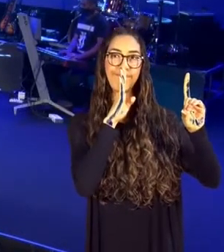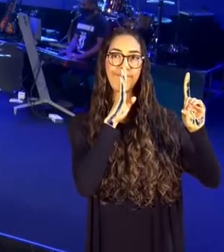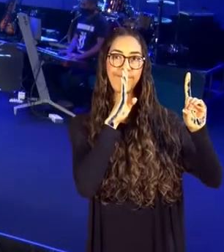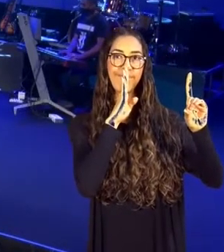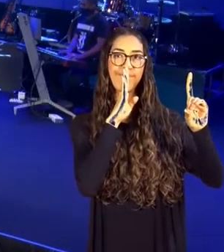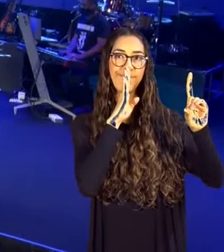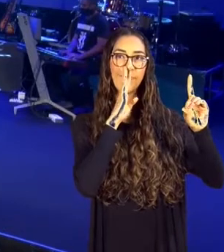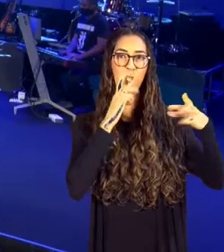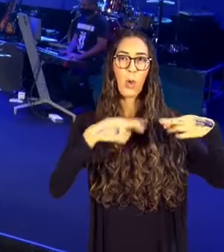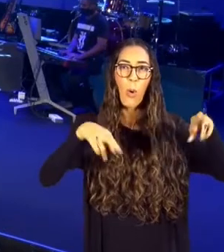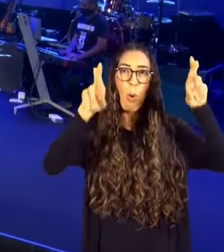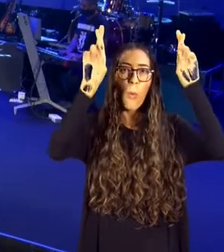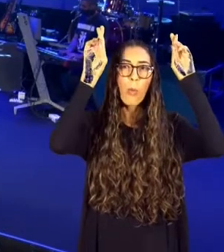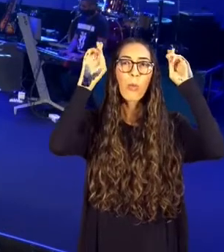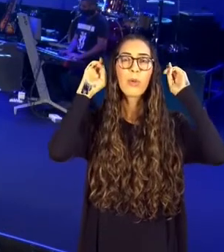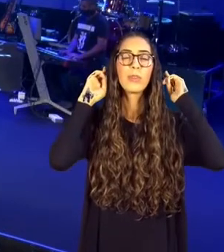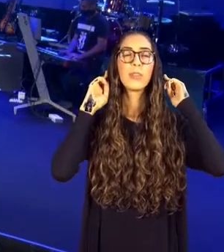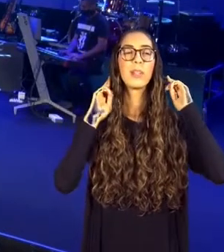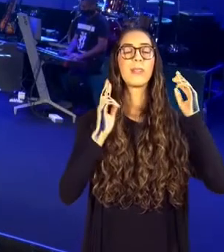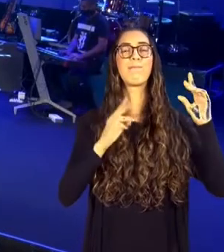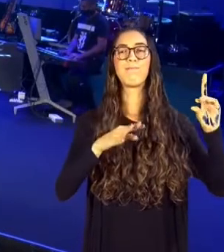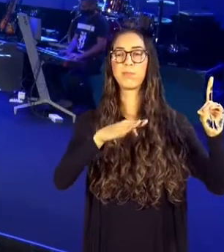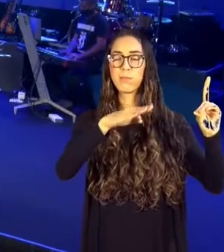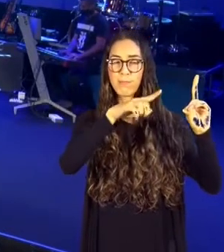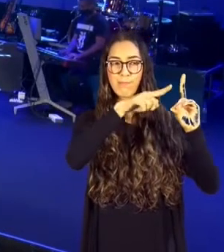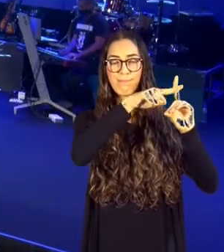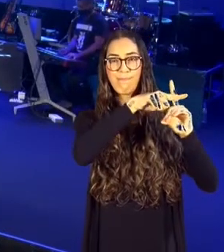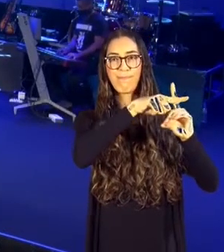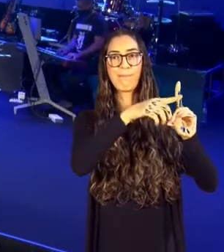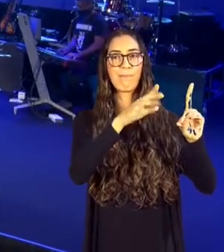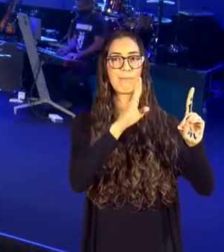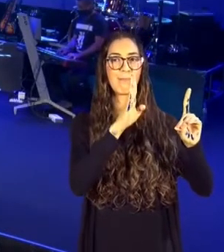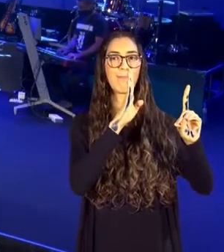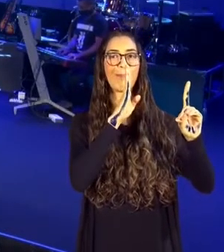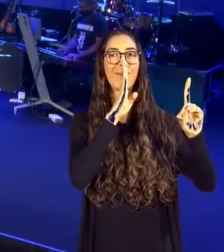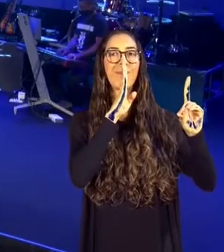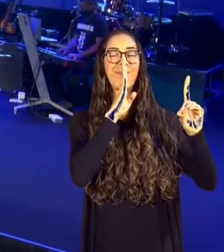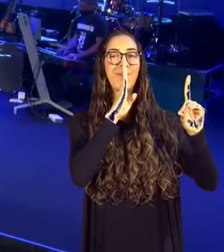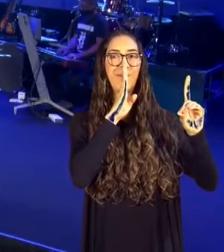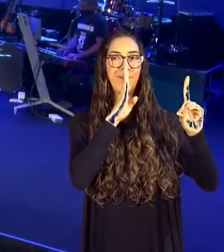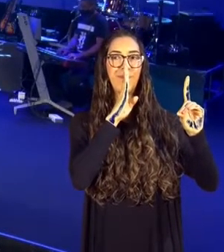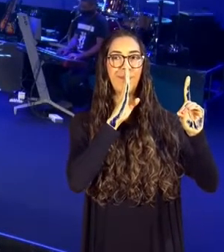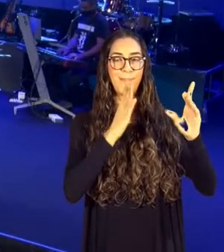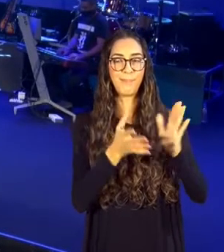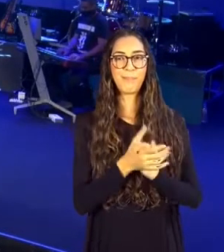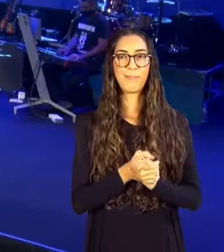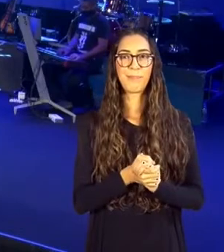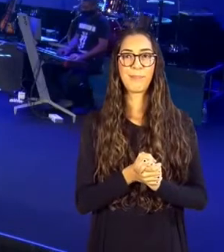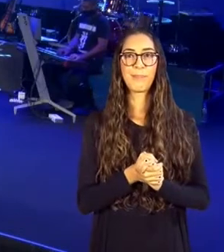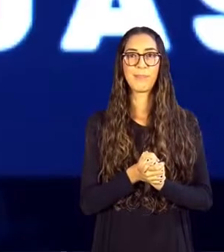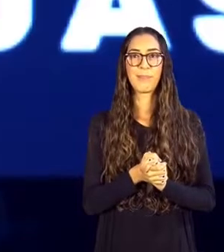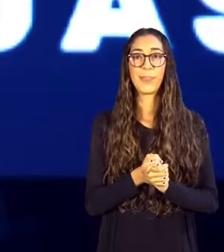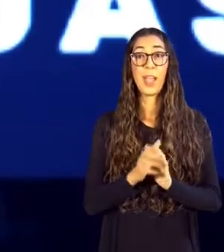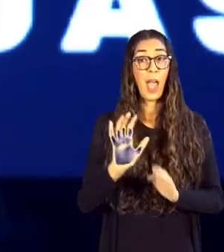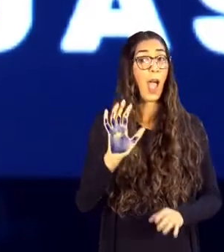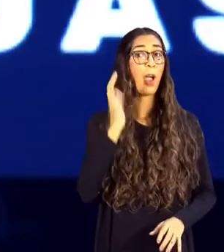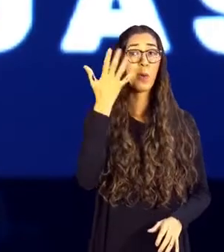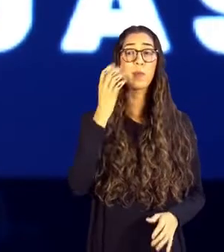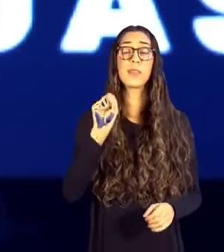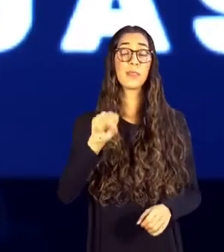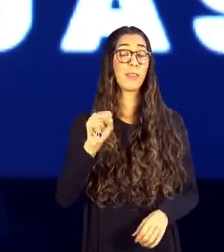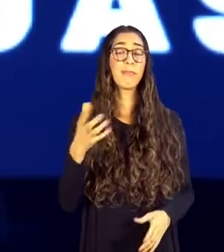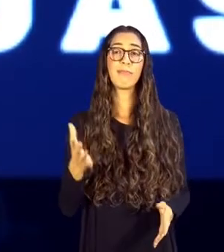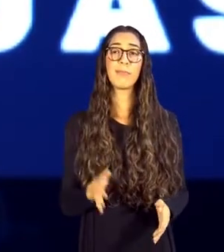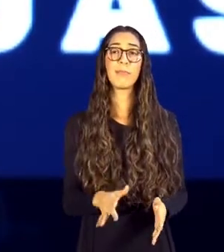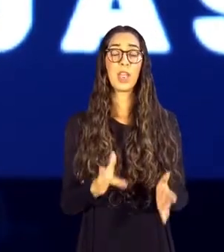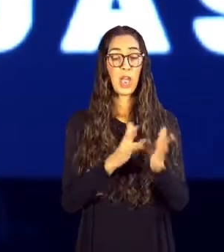para o matadouro, e como uma ovelha diante dos seus tosqueadores fica calada, ele não abriu a sua